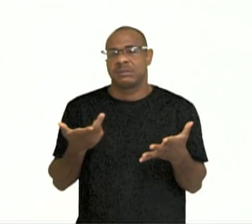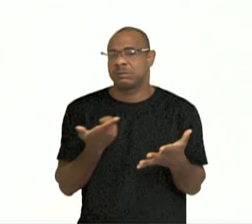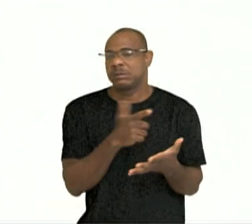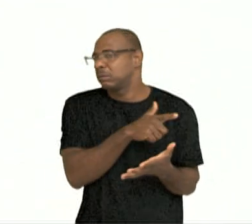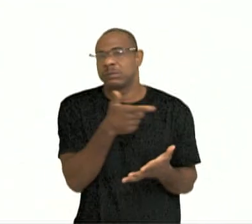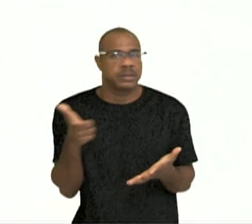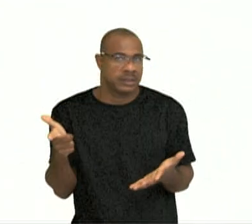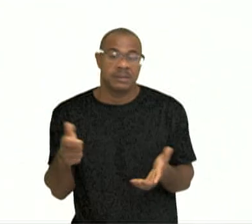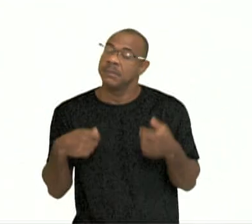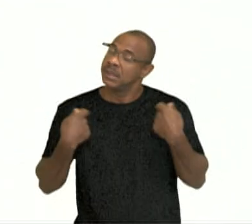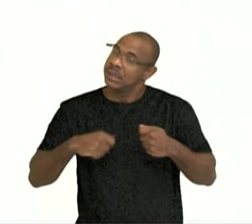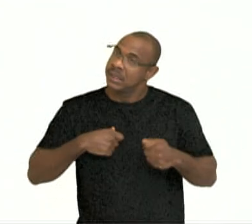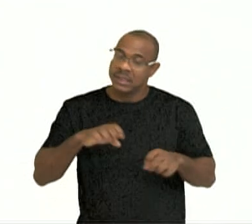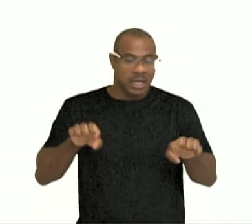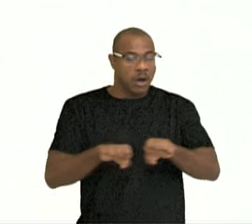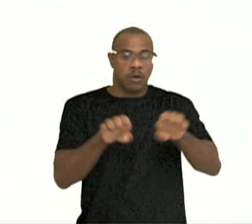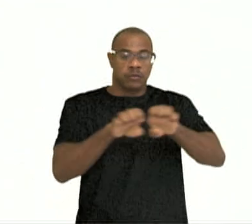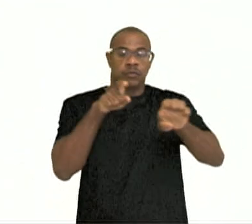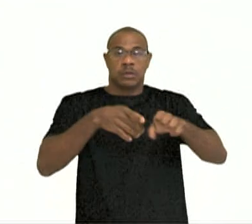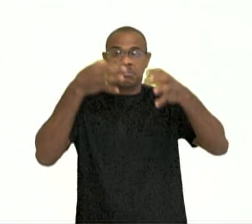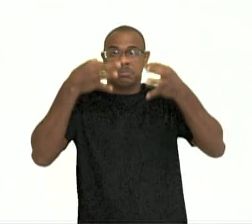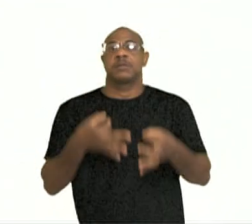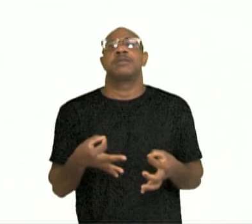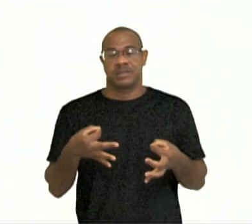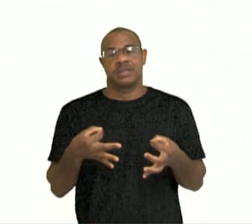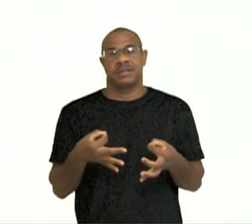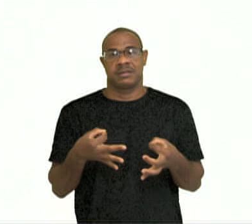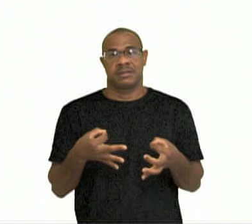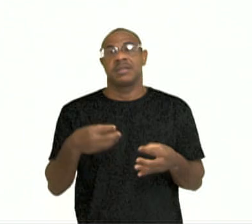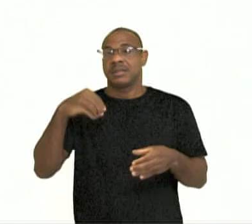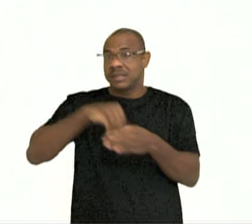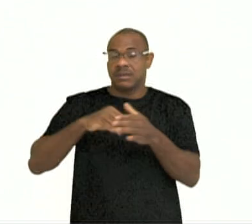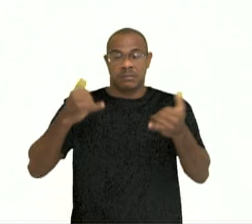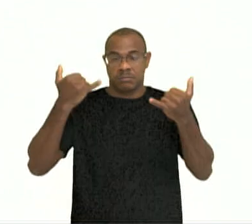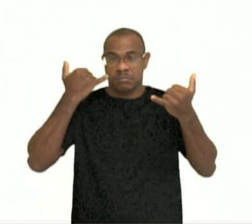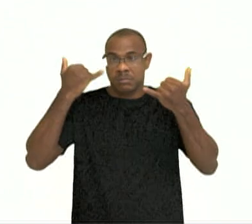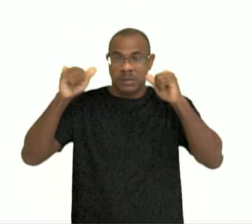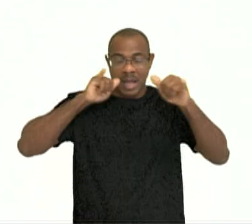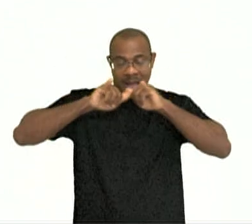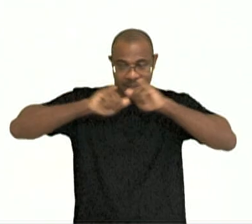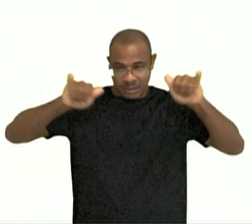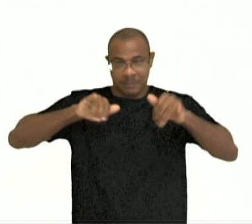ter os elementos composicionais do LIDE, bem certinho.